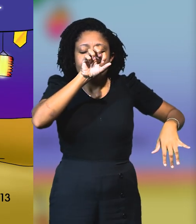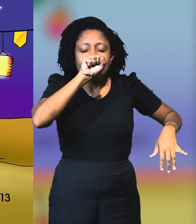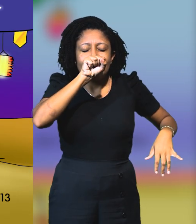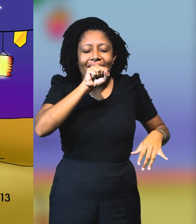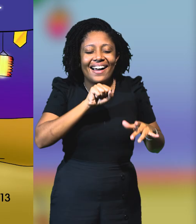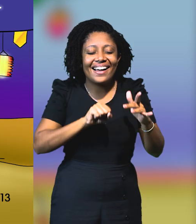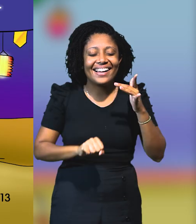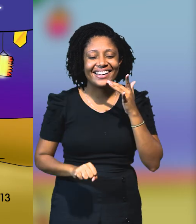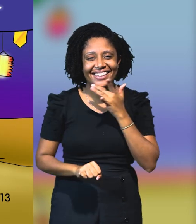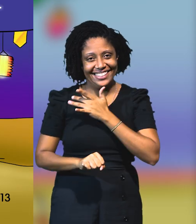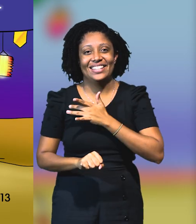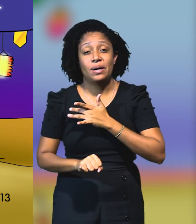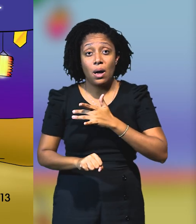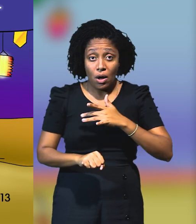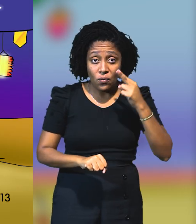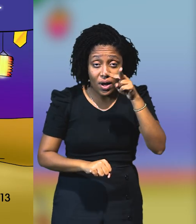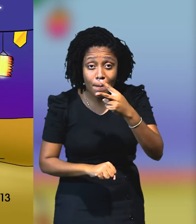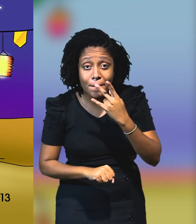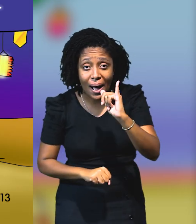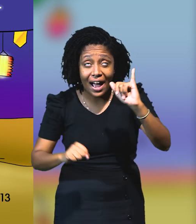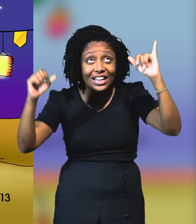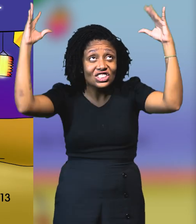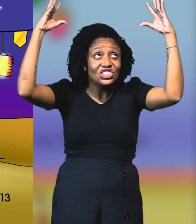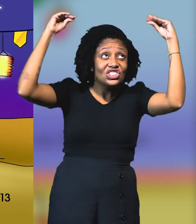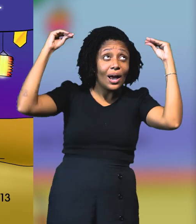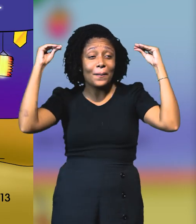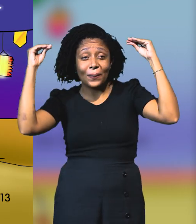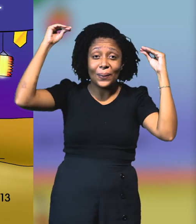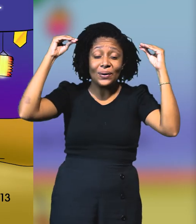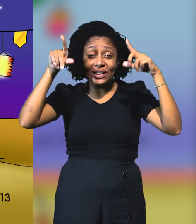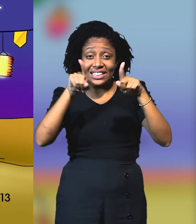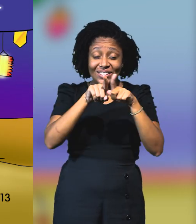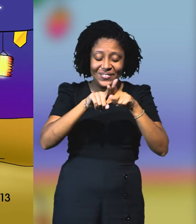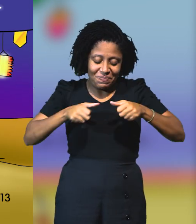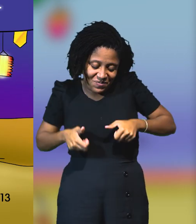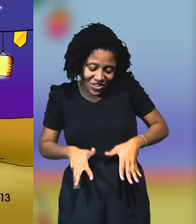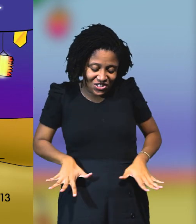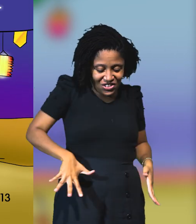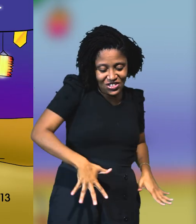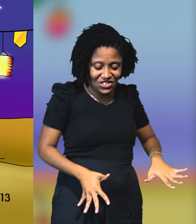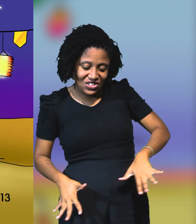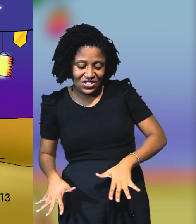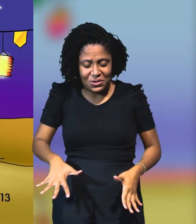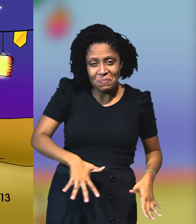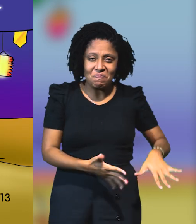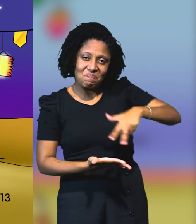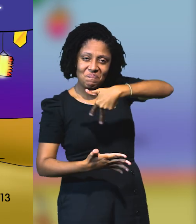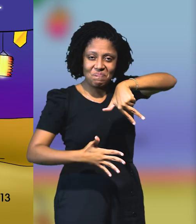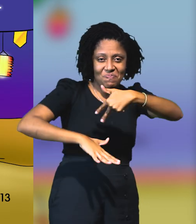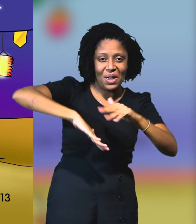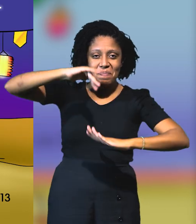uma gostosura. Via seu pai com chapéu de palha e sua tia com vestidinho com muita